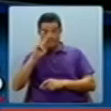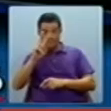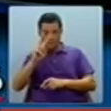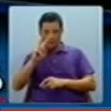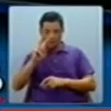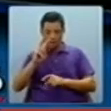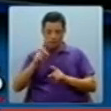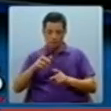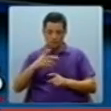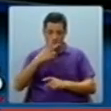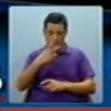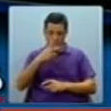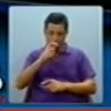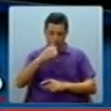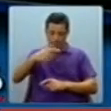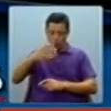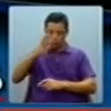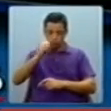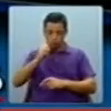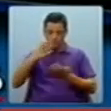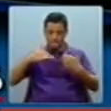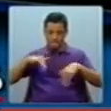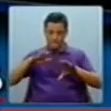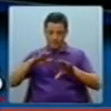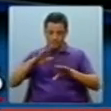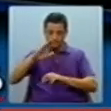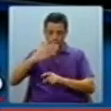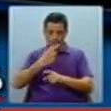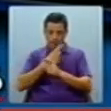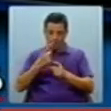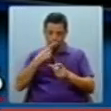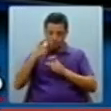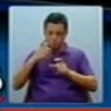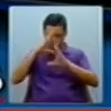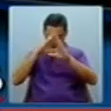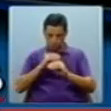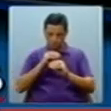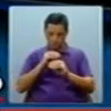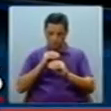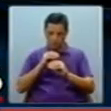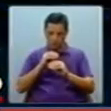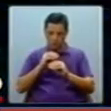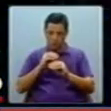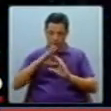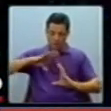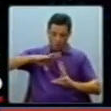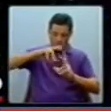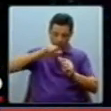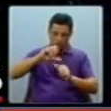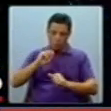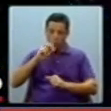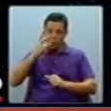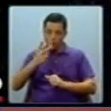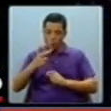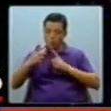exemplo, Vênus. E é um exoplaneta curioso. Bom, em primeiro lugar, porque os cientistas ainda não sabem muito bem se estamos perante um planeta ou um tipo